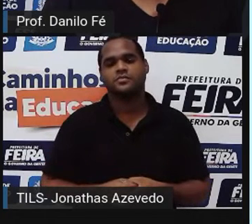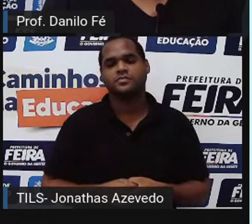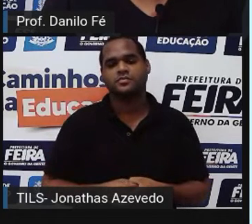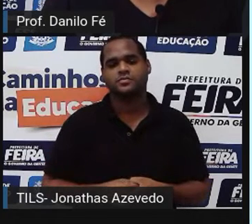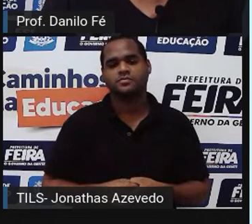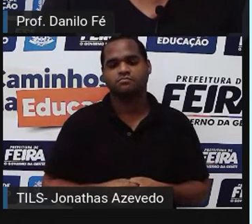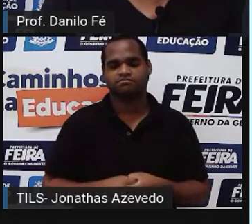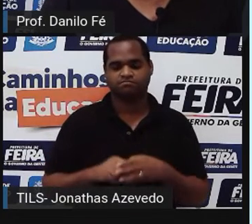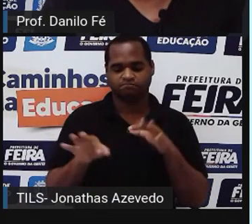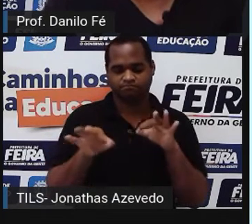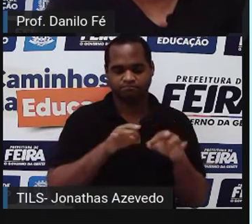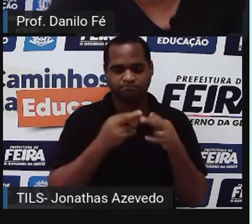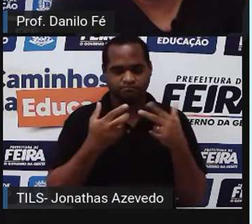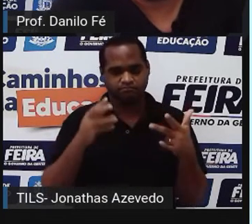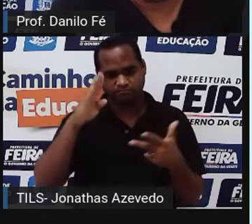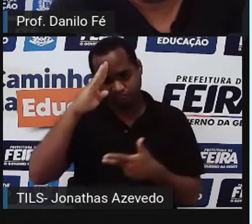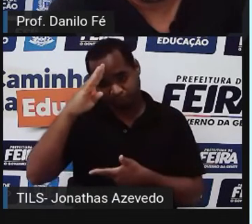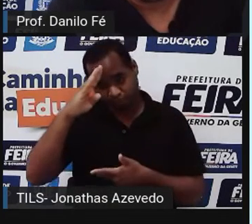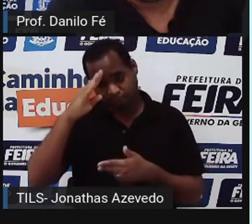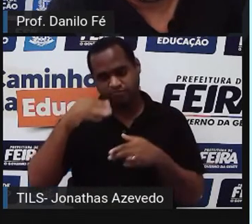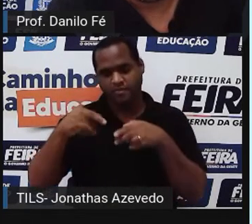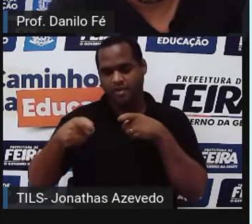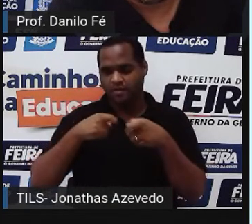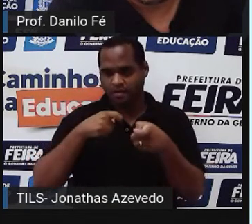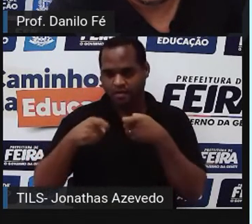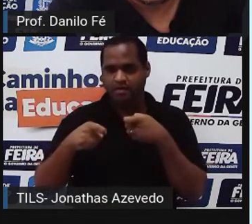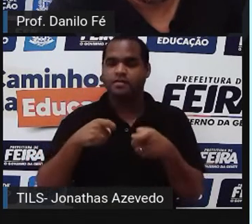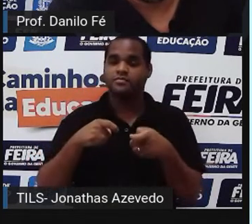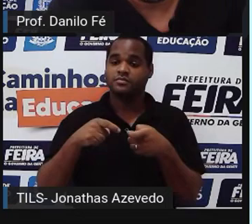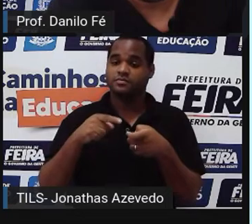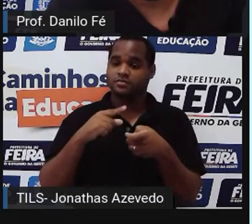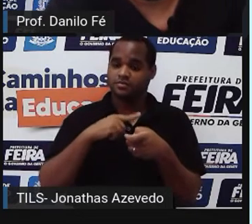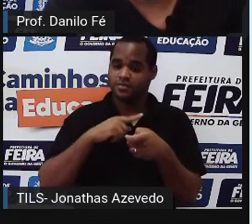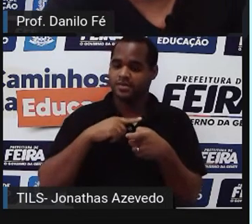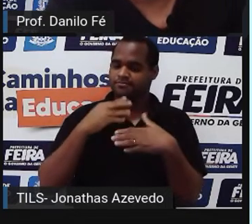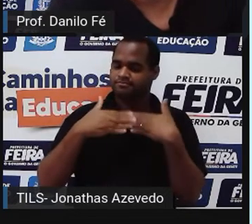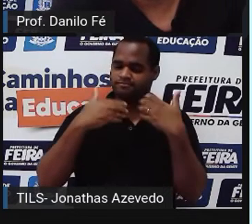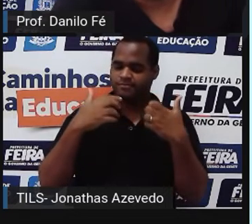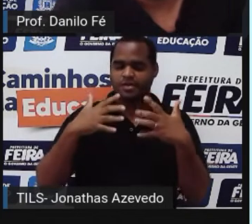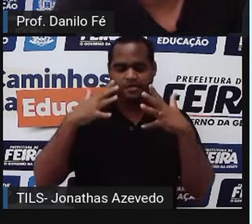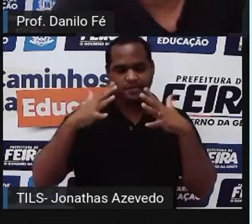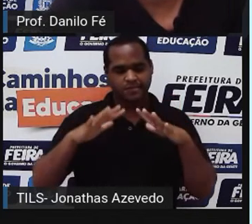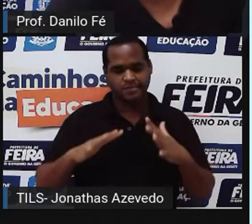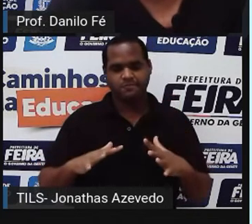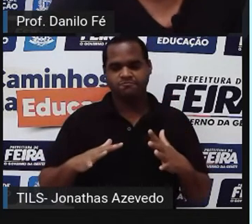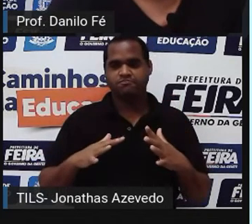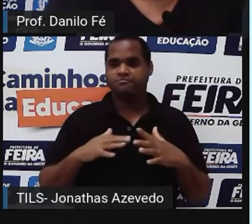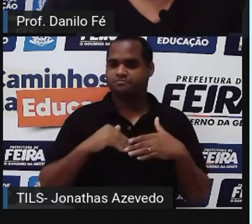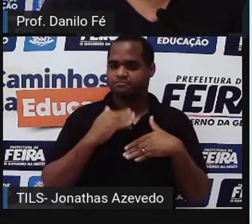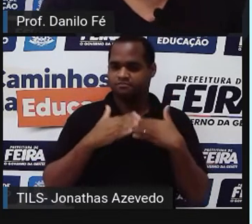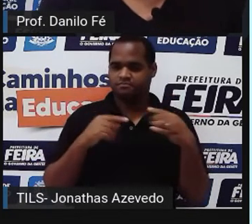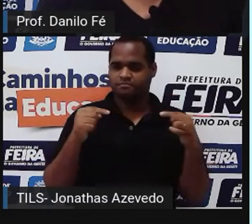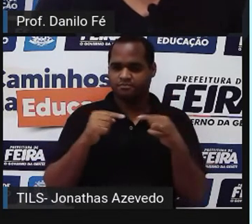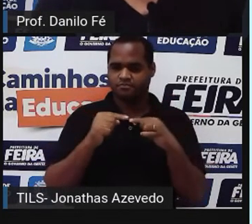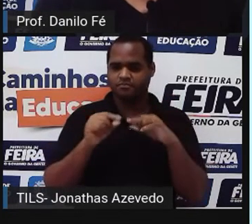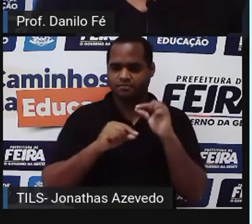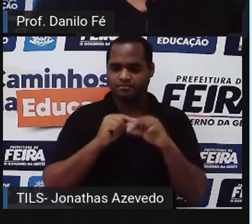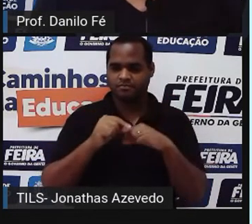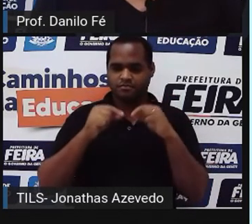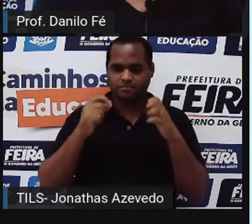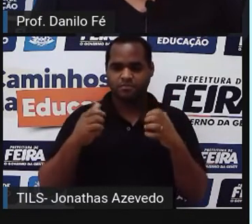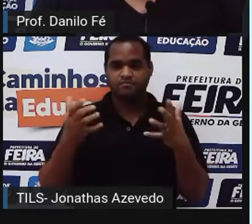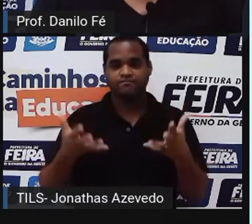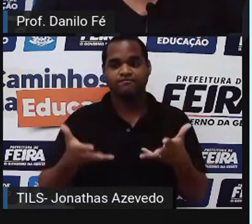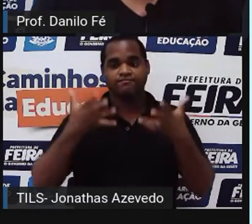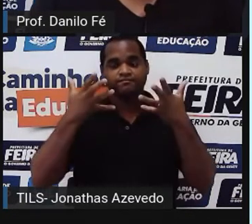o planejamento militar da Itália nessa guerra era muito caótico. Inclusive, gente, se destacando